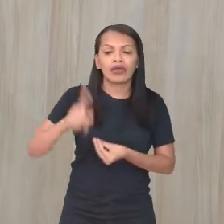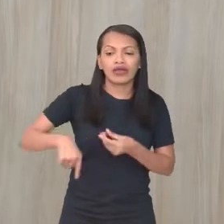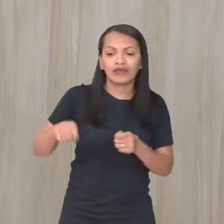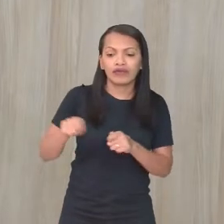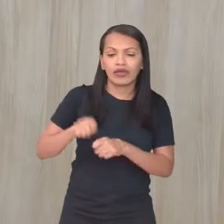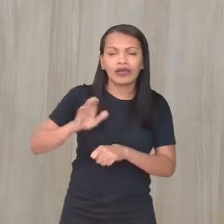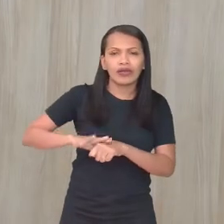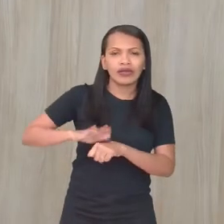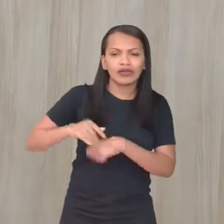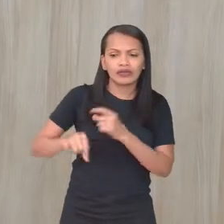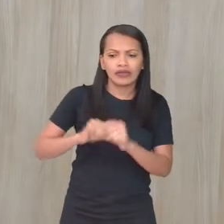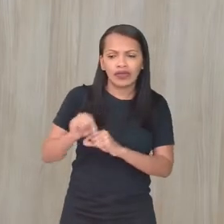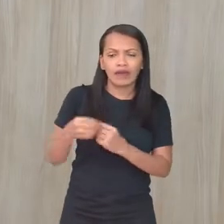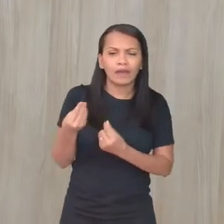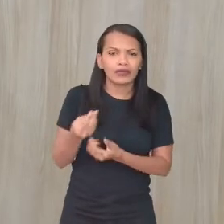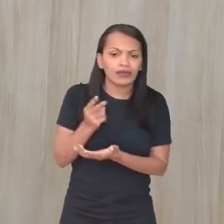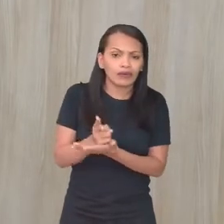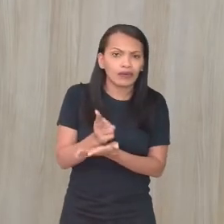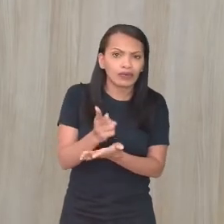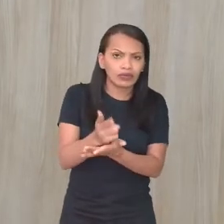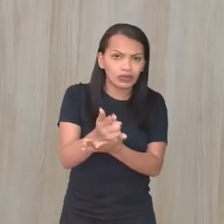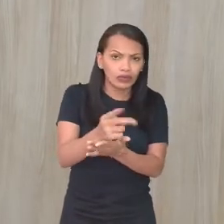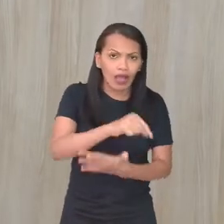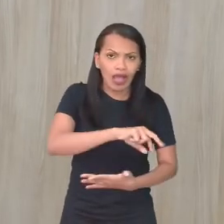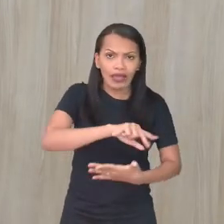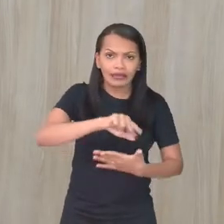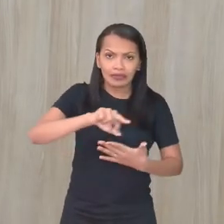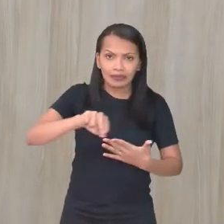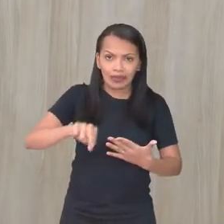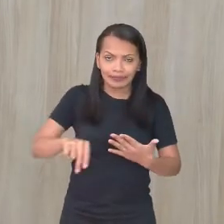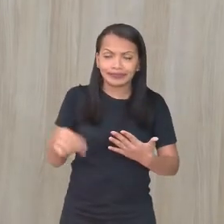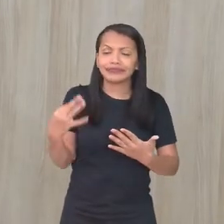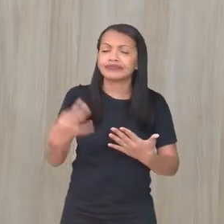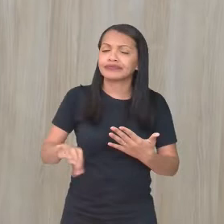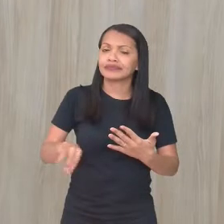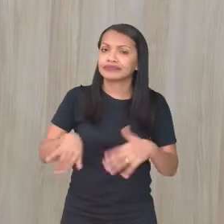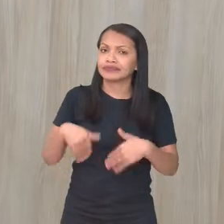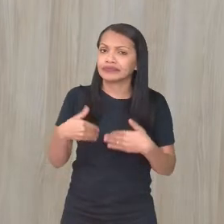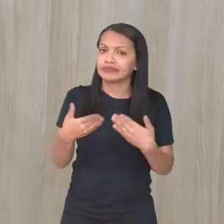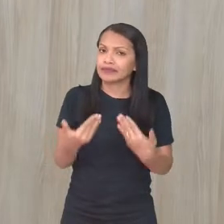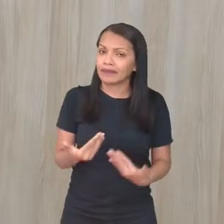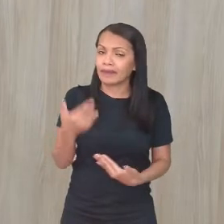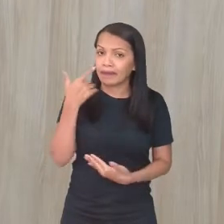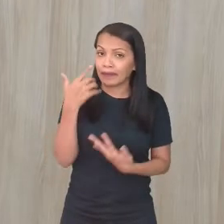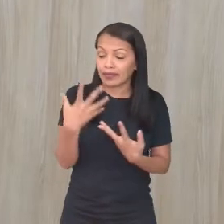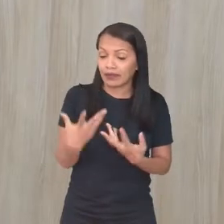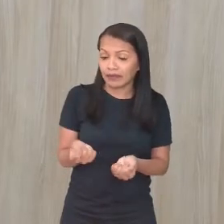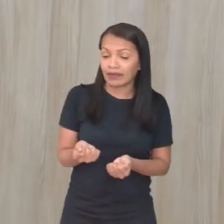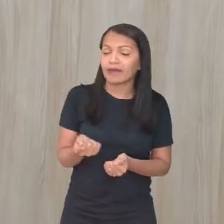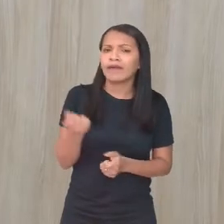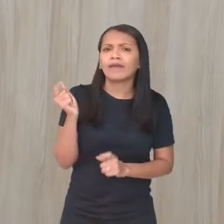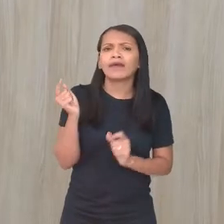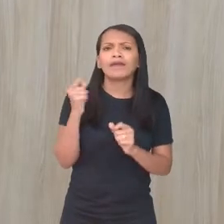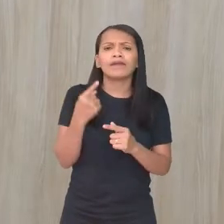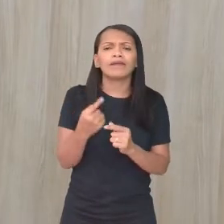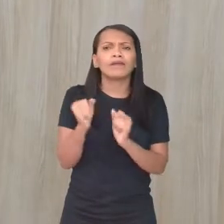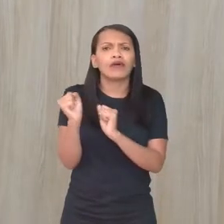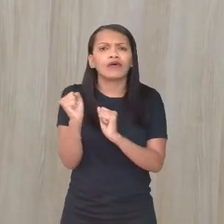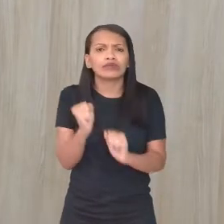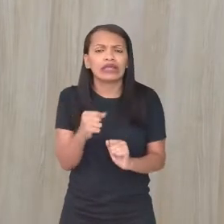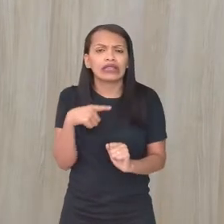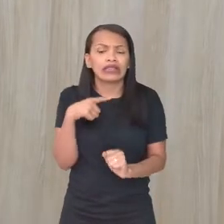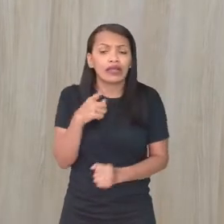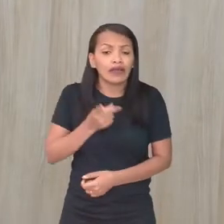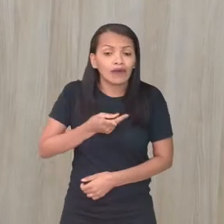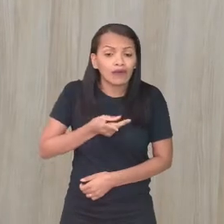perpetuar, poder continuar a espécie, tá? Então, a gente, para poder ter continuidade